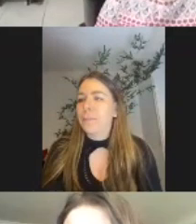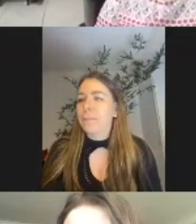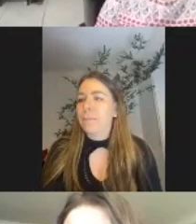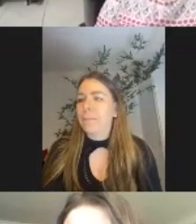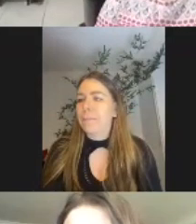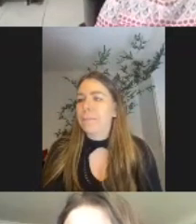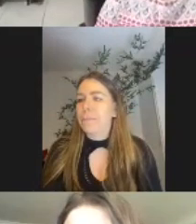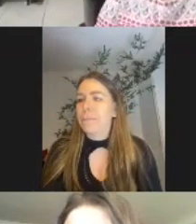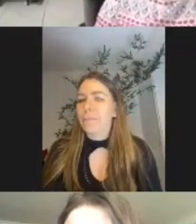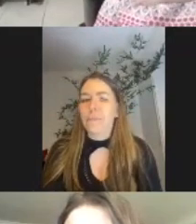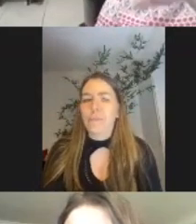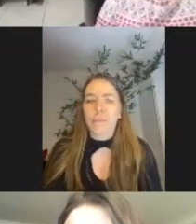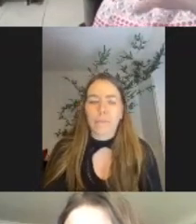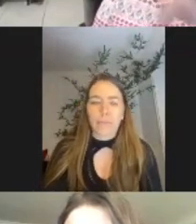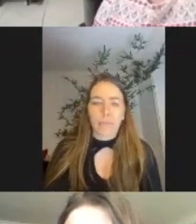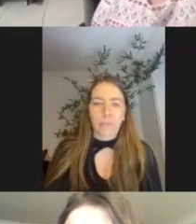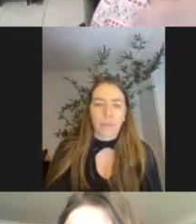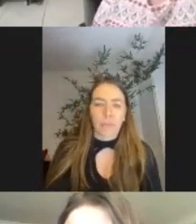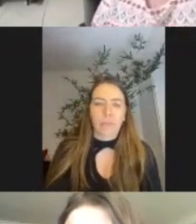Beleza.